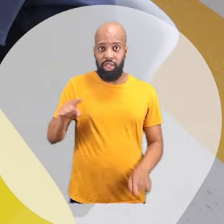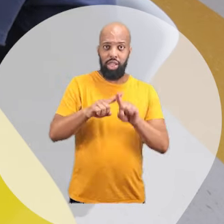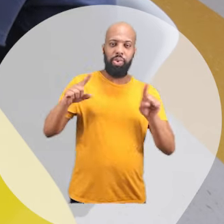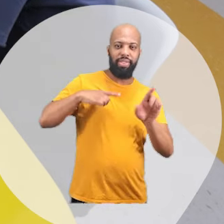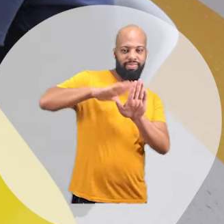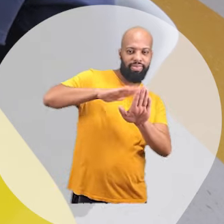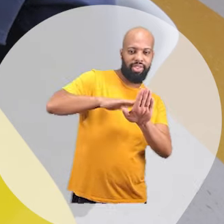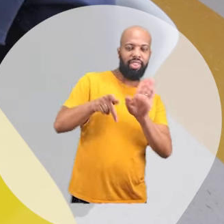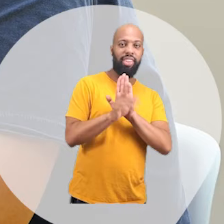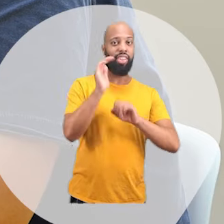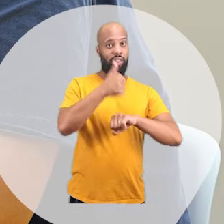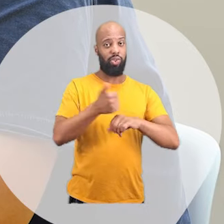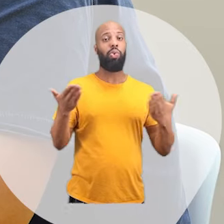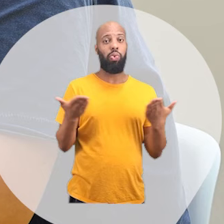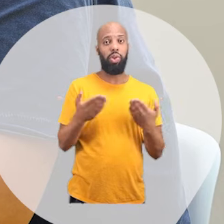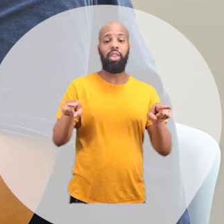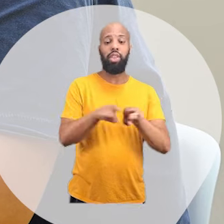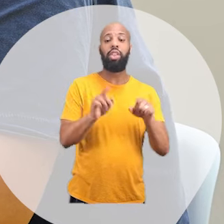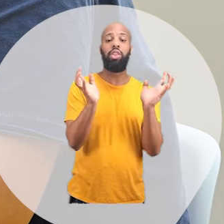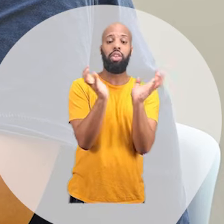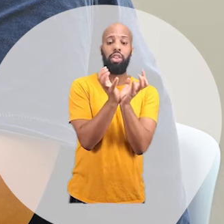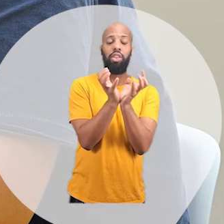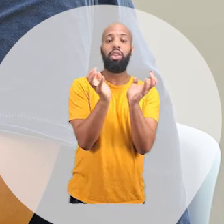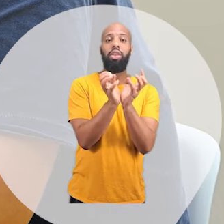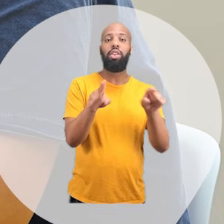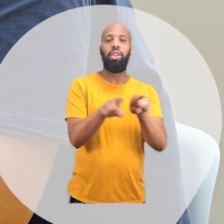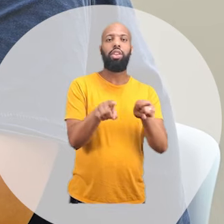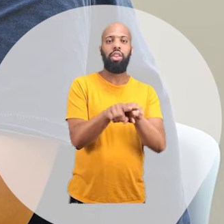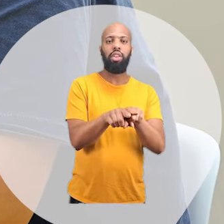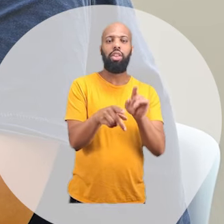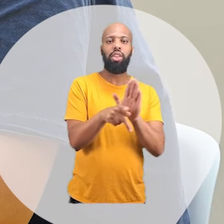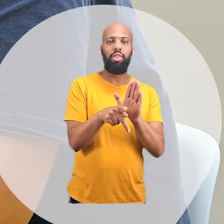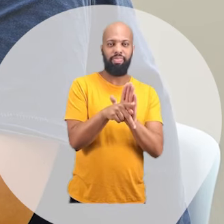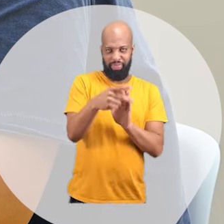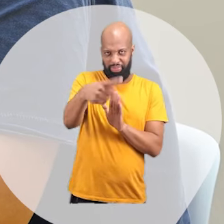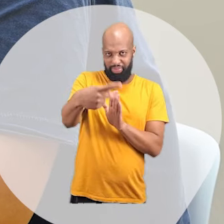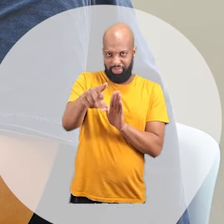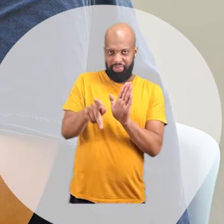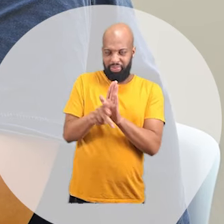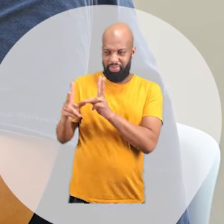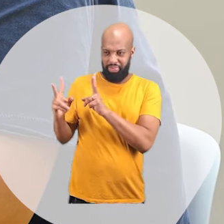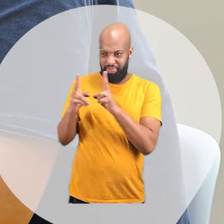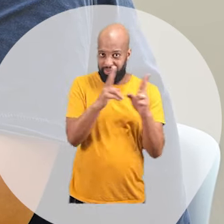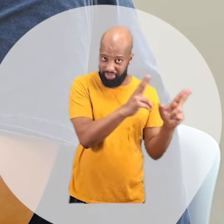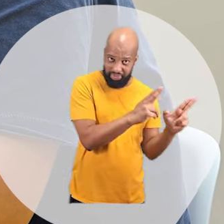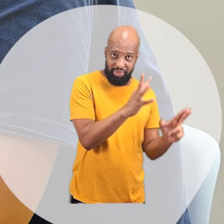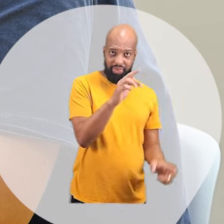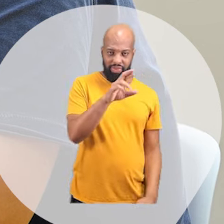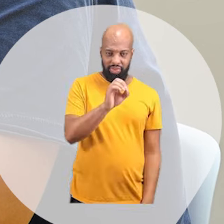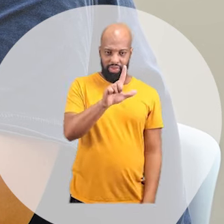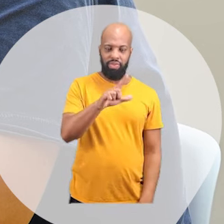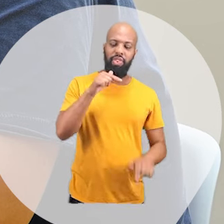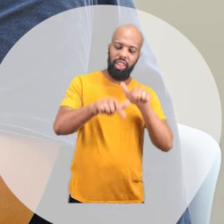está ali nos bastidores de diretora também a equipe que da farol 18 17